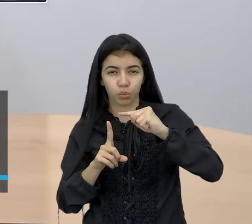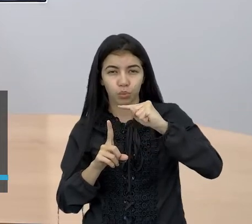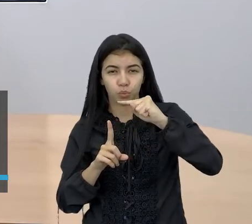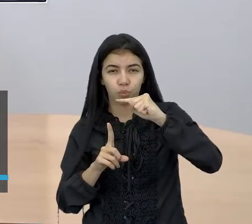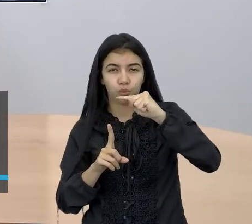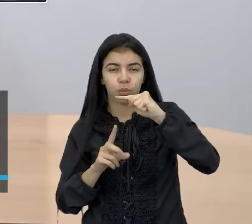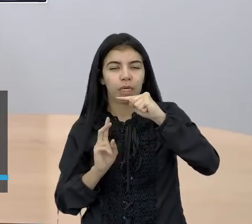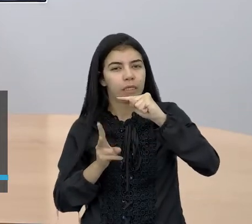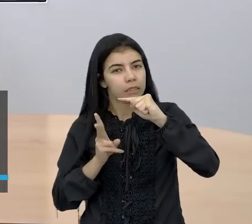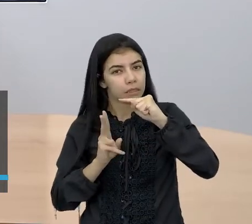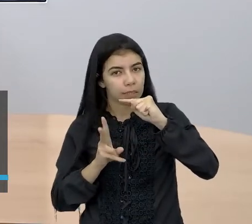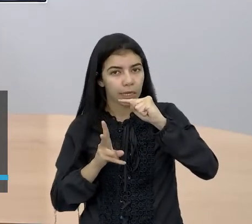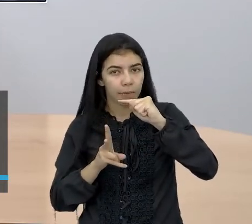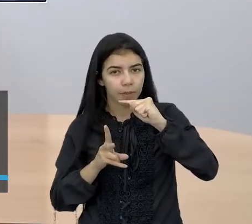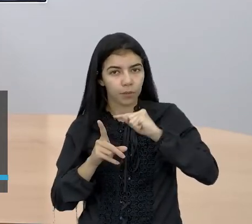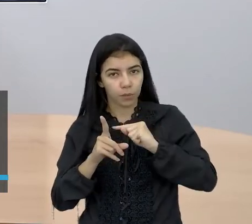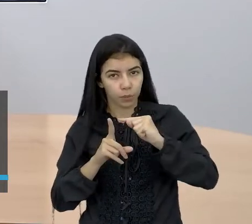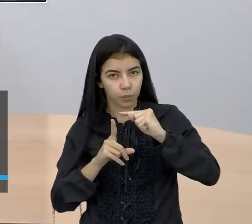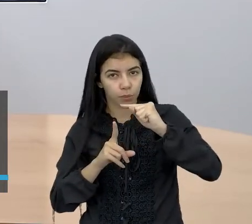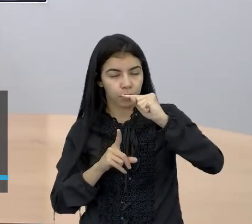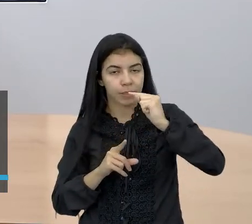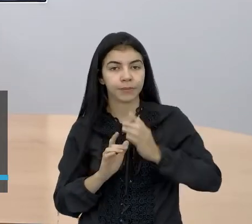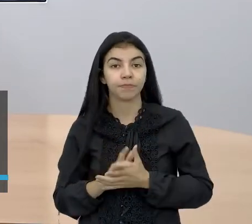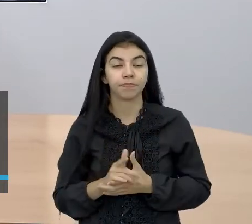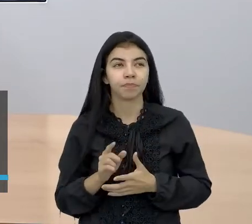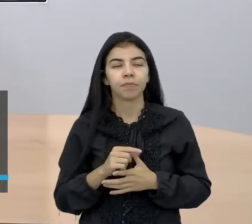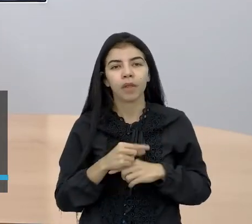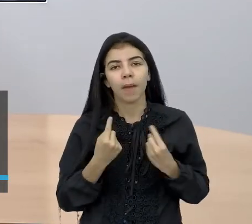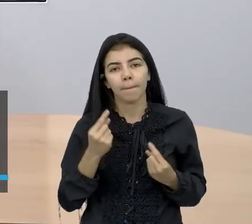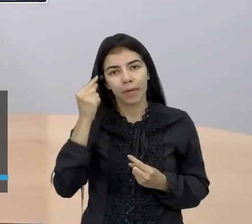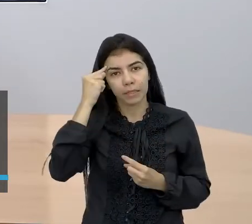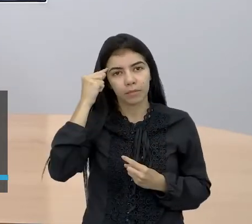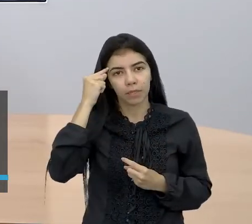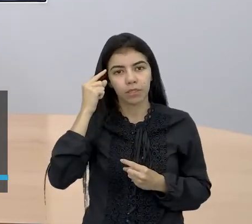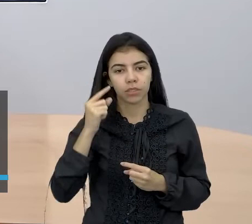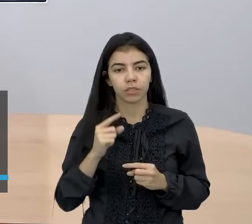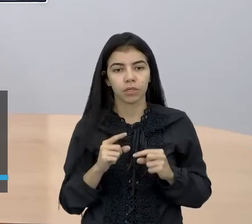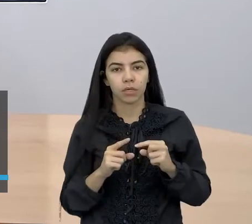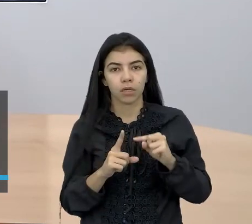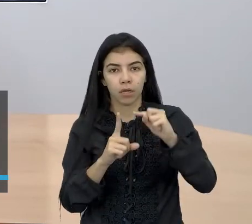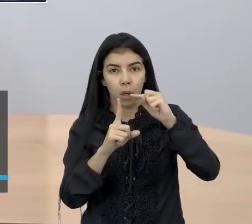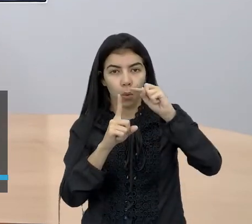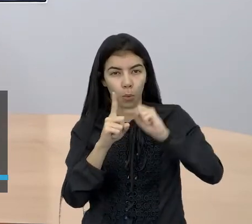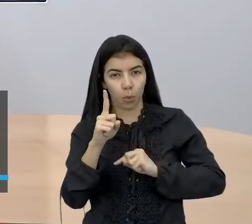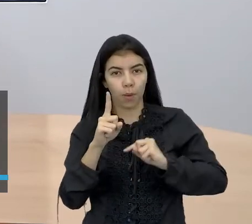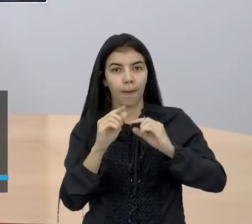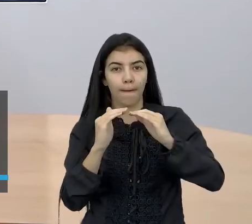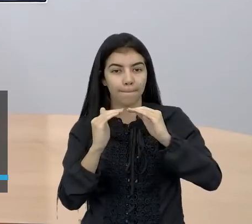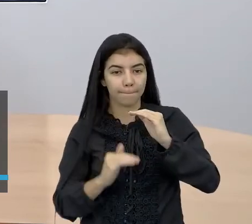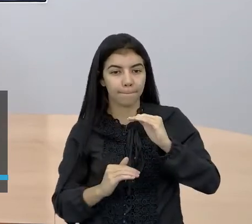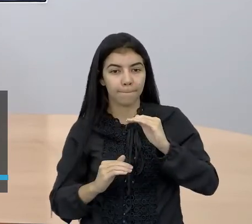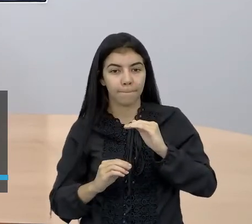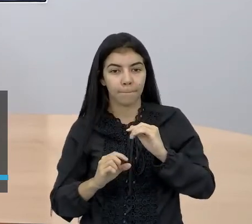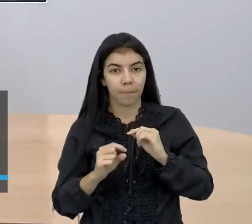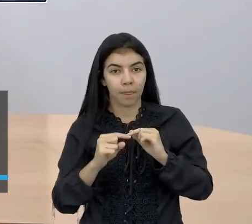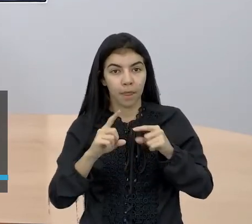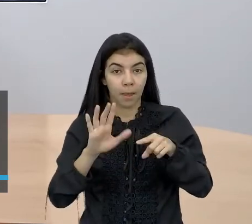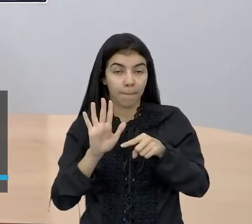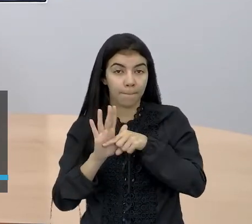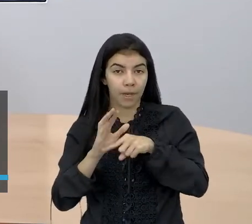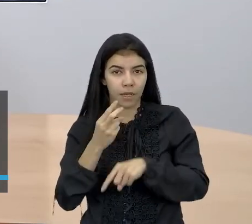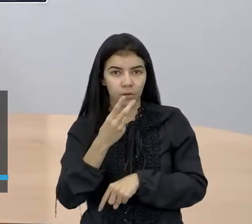aquecimento toda vez que você sobe no termômetro, tá? Mas imaginem que está muito abaixo de zero. Quando eu falo muito abaixo de zero, é menos 200